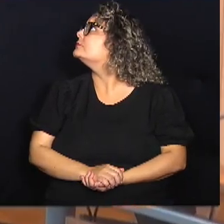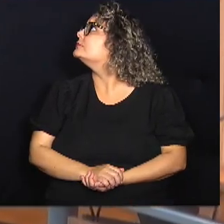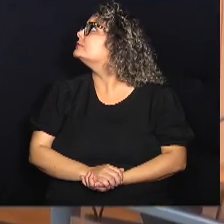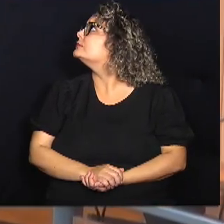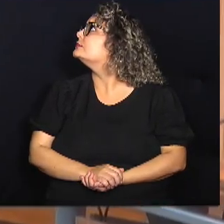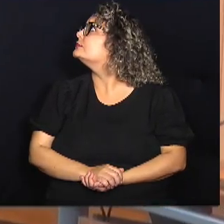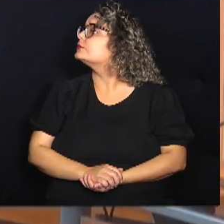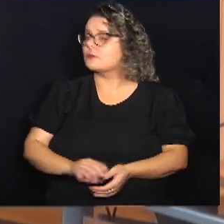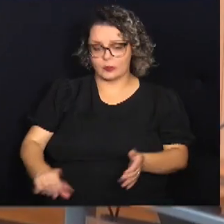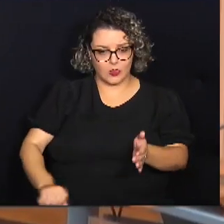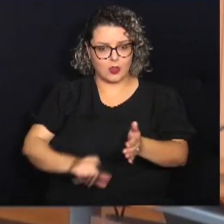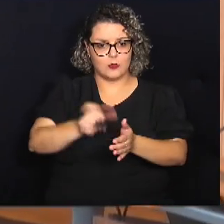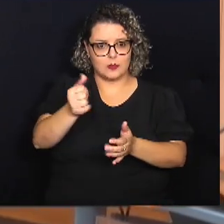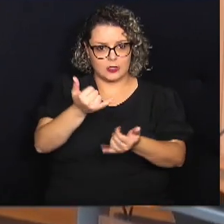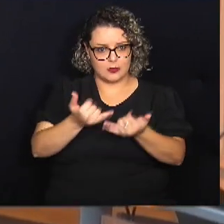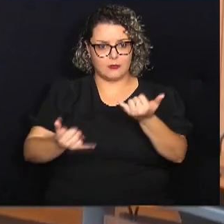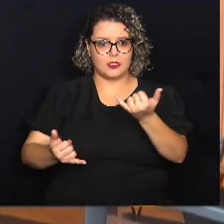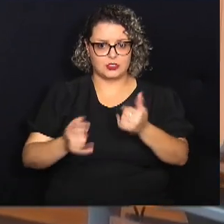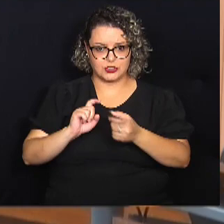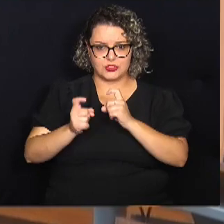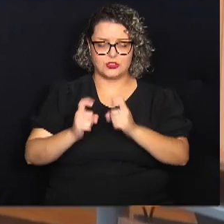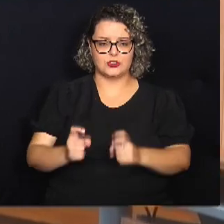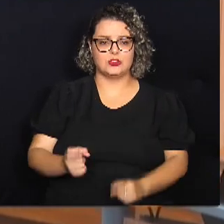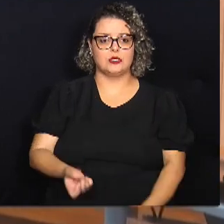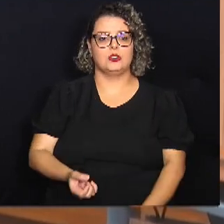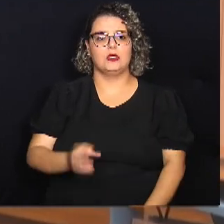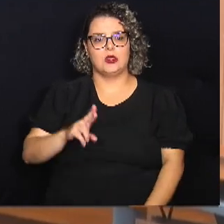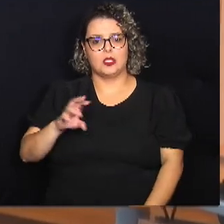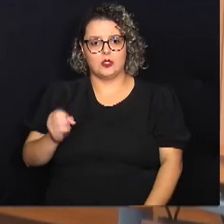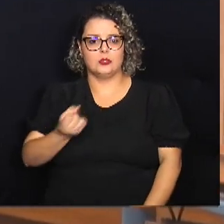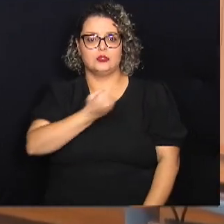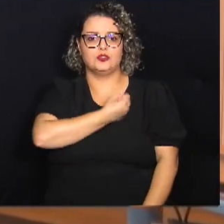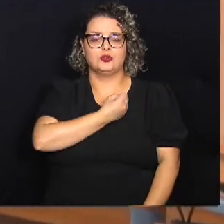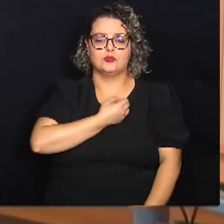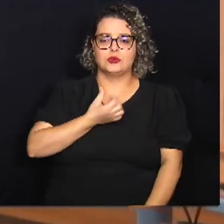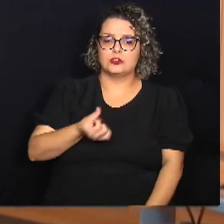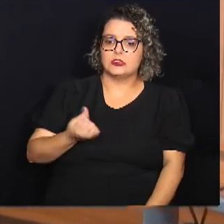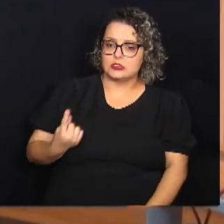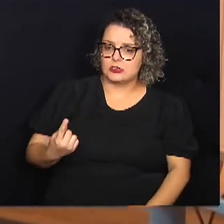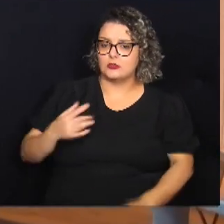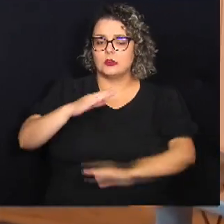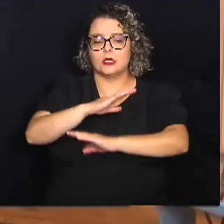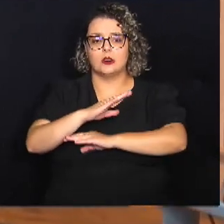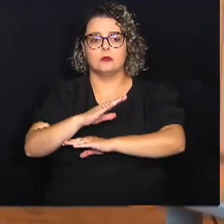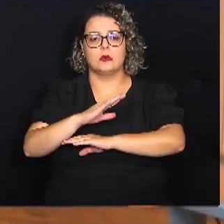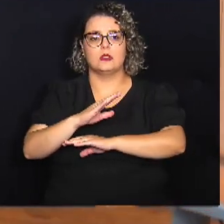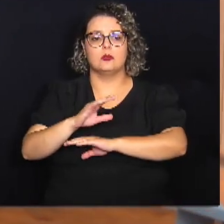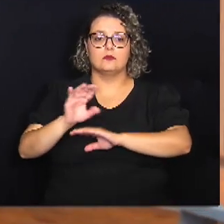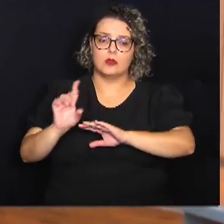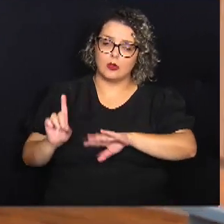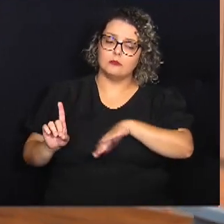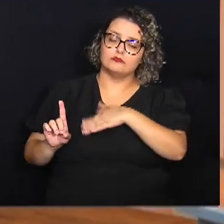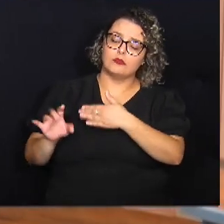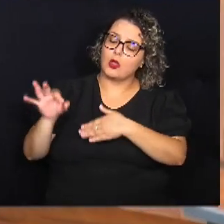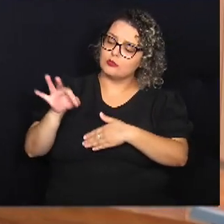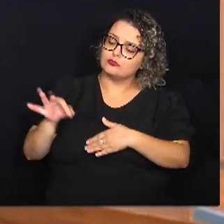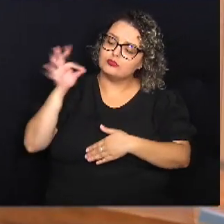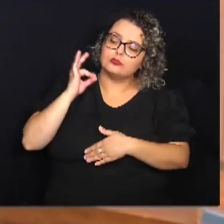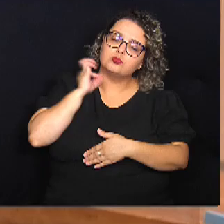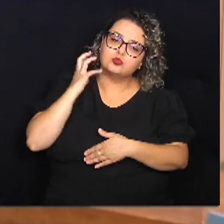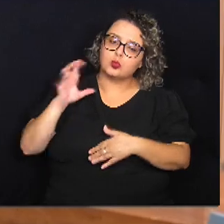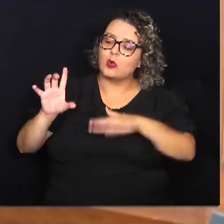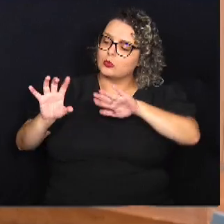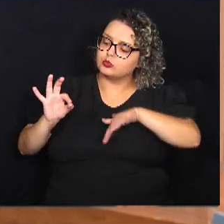A primeira parte da reunião ordinária de número 61 da Câmara Municipal homenageou as abelhas e contou com a participação